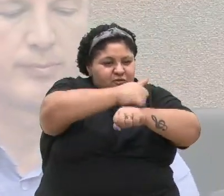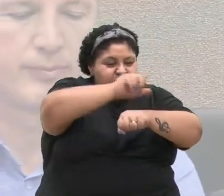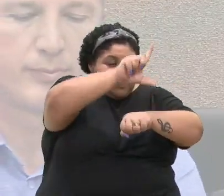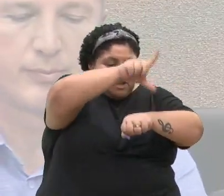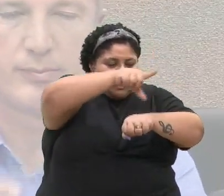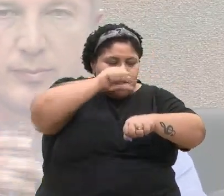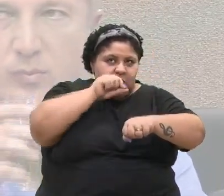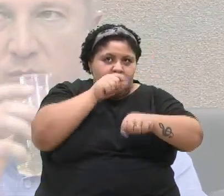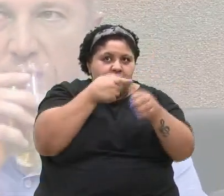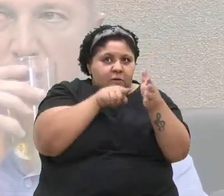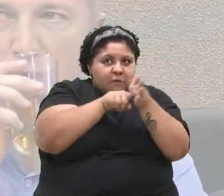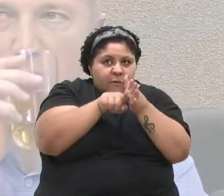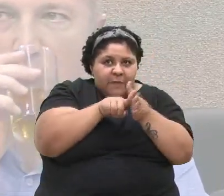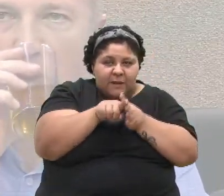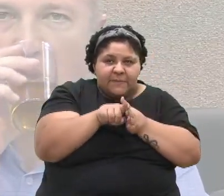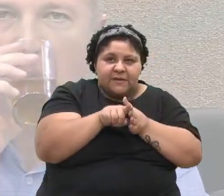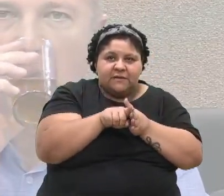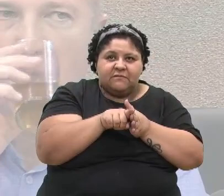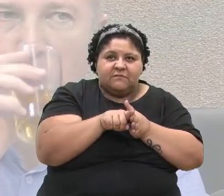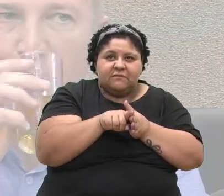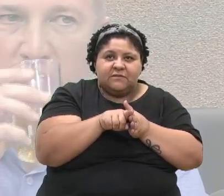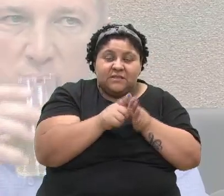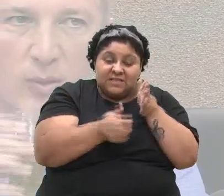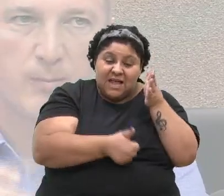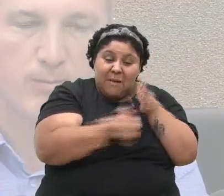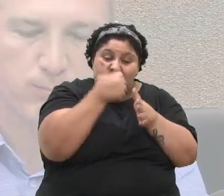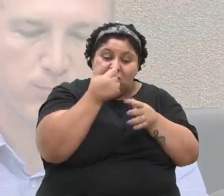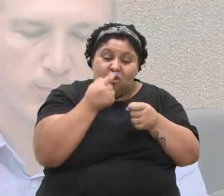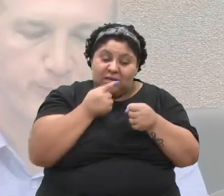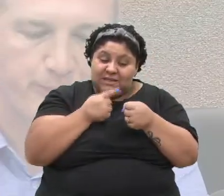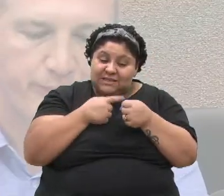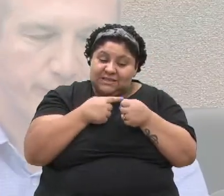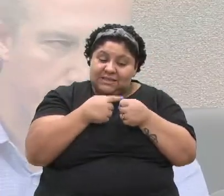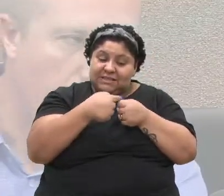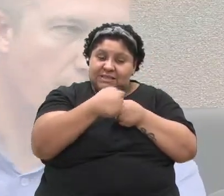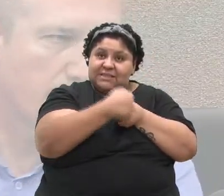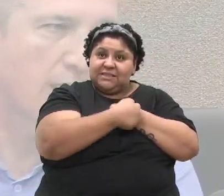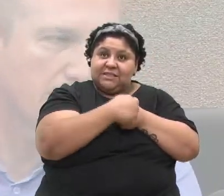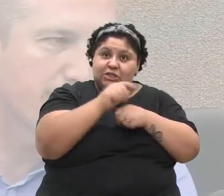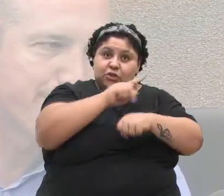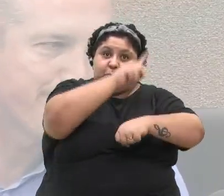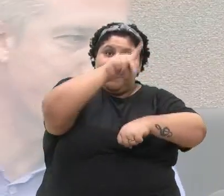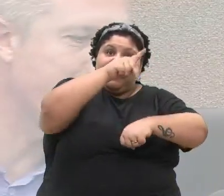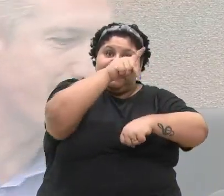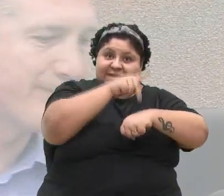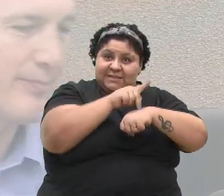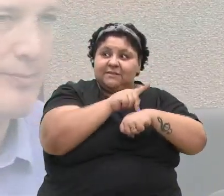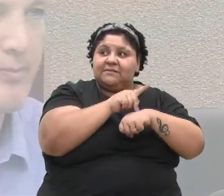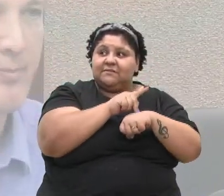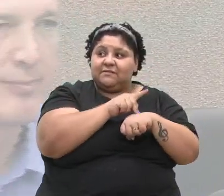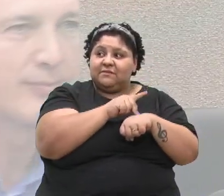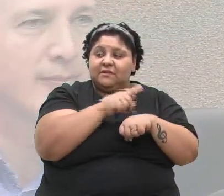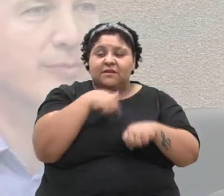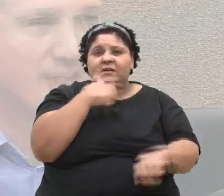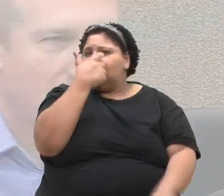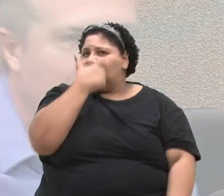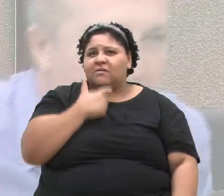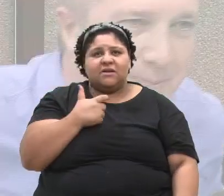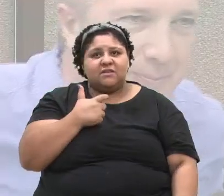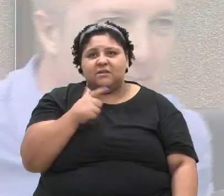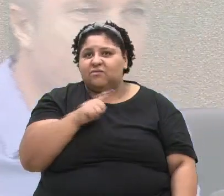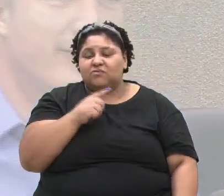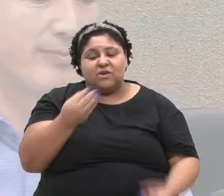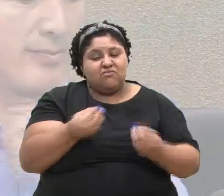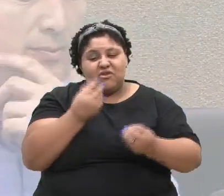pela pesquisa Isto É, a melhor cidade do país, eu acho que eu não tenho muito o que